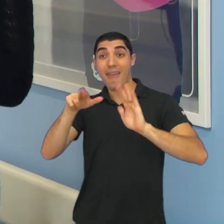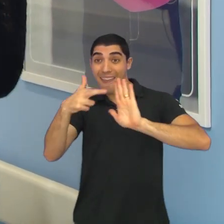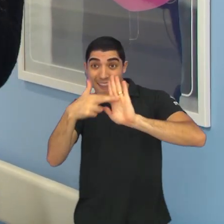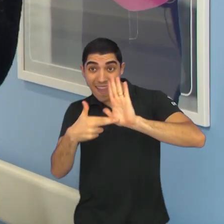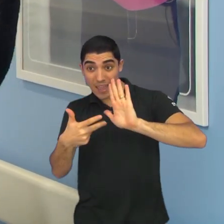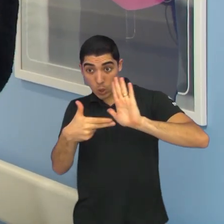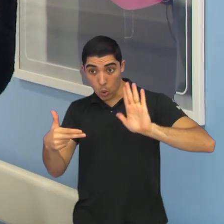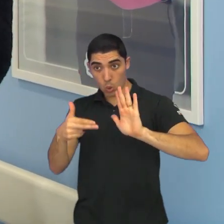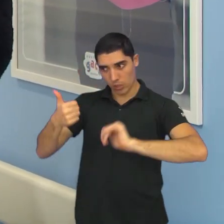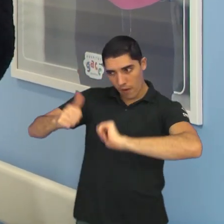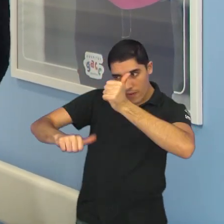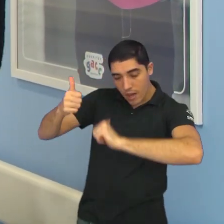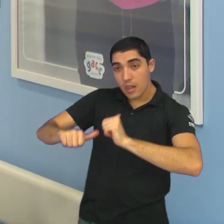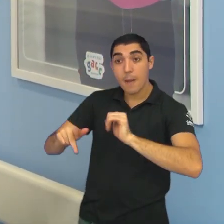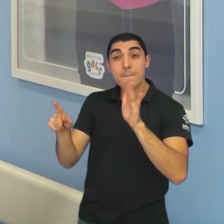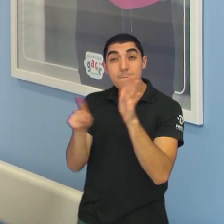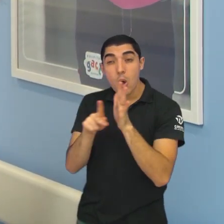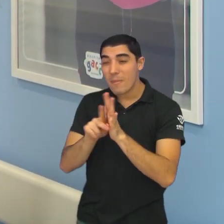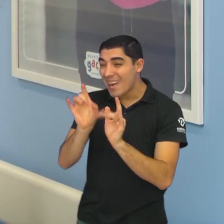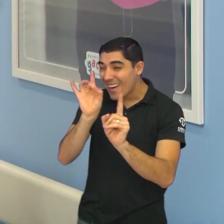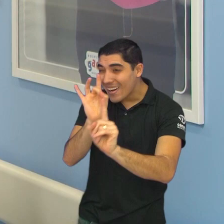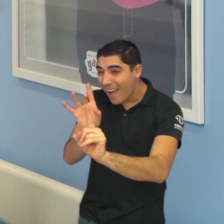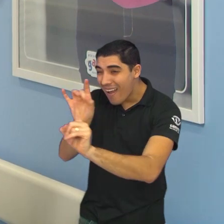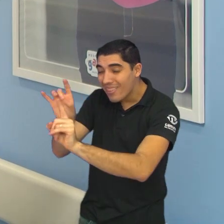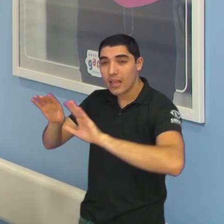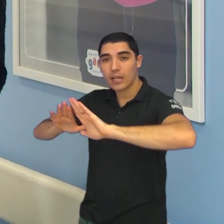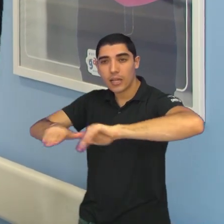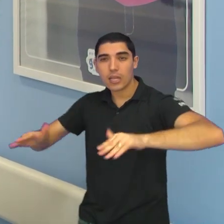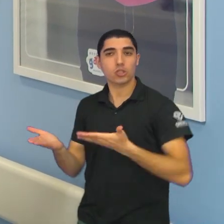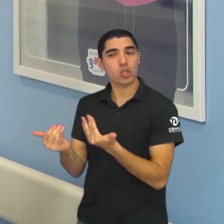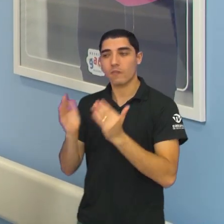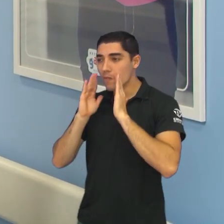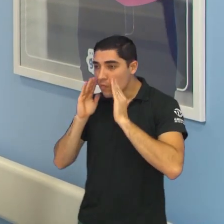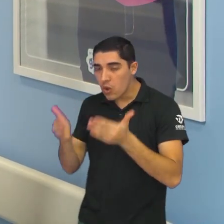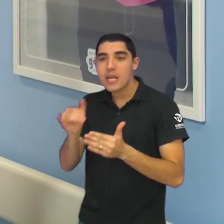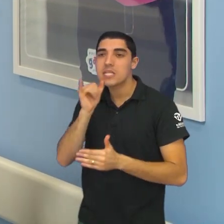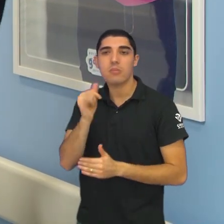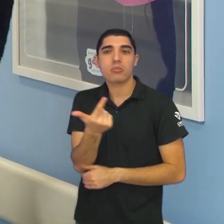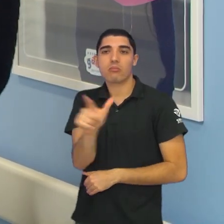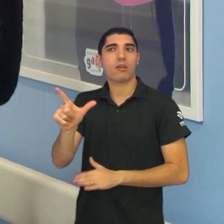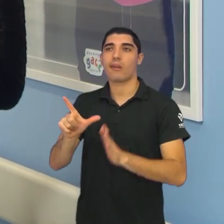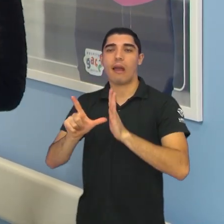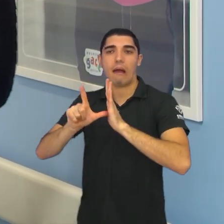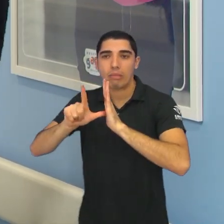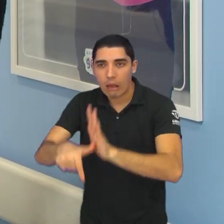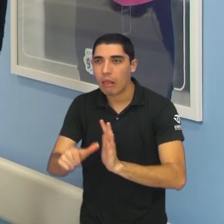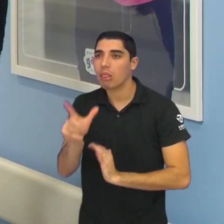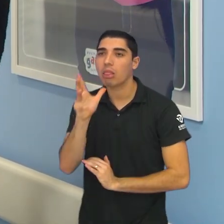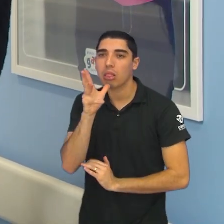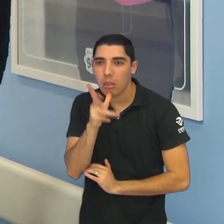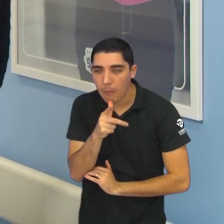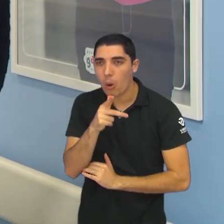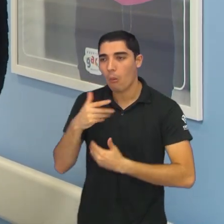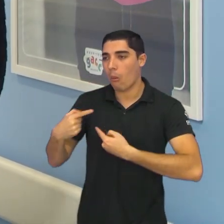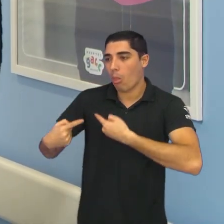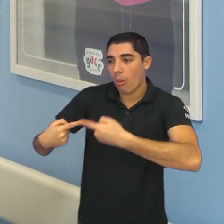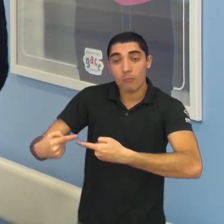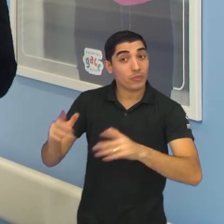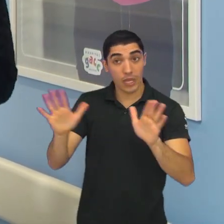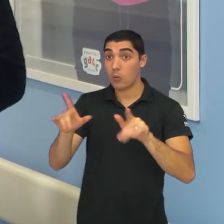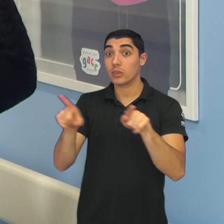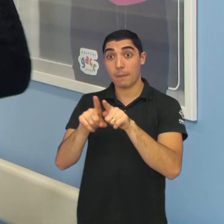que são colocados individualizadamente para cada criança e jovem. Então não tem atraso, né? Tudo